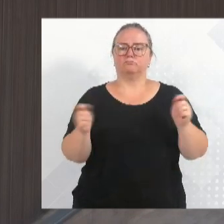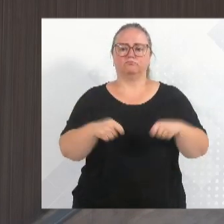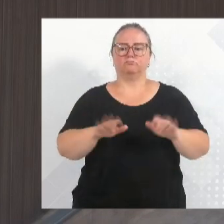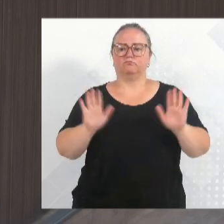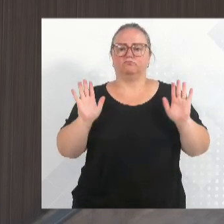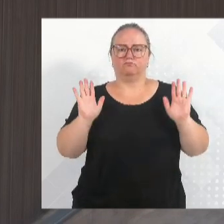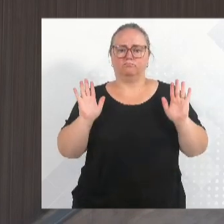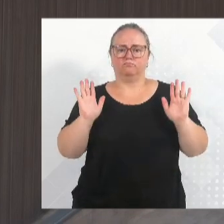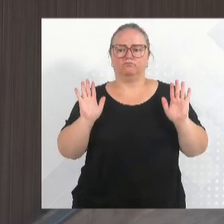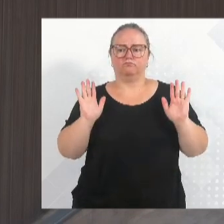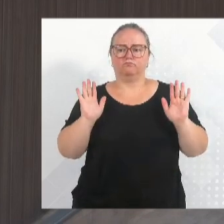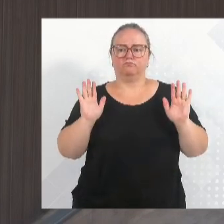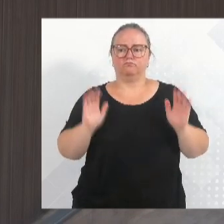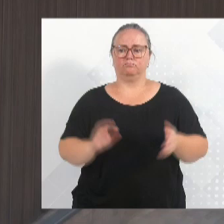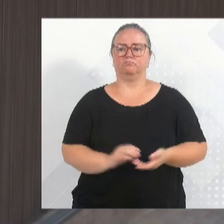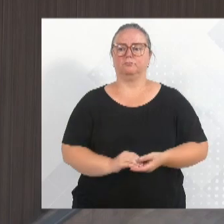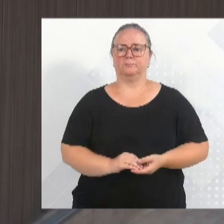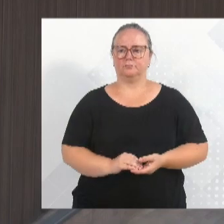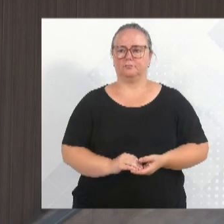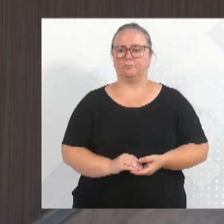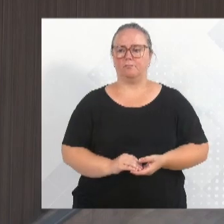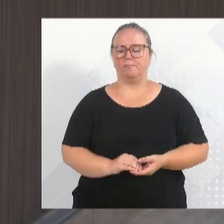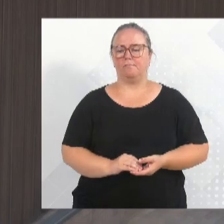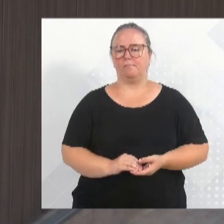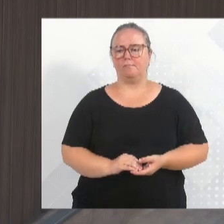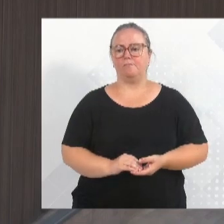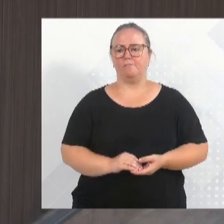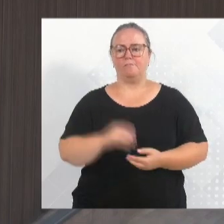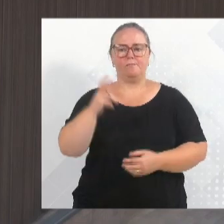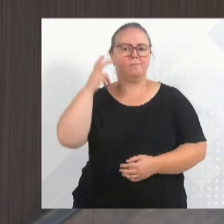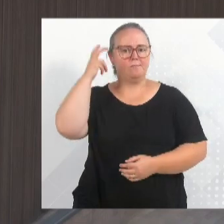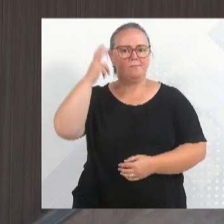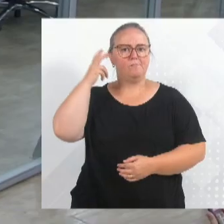prefeitura. Obrigado. Convido agora o vereador Alemão.